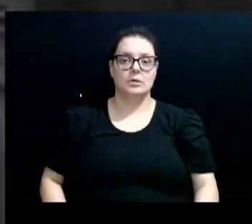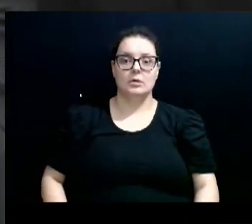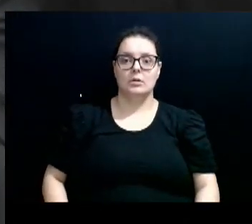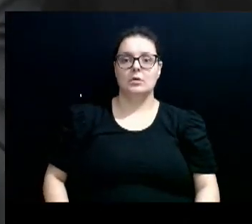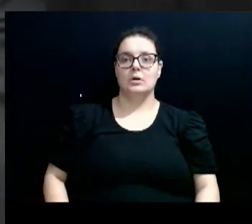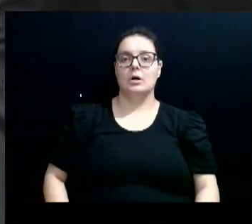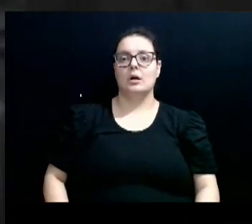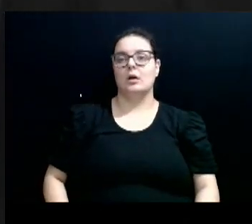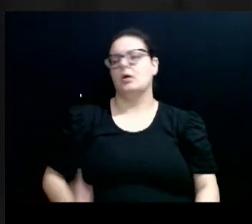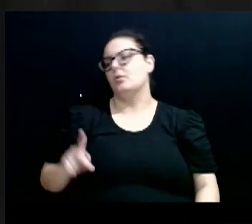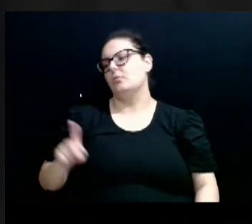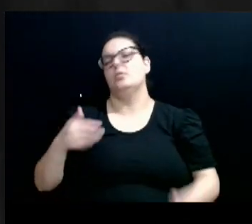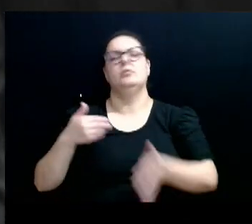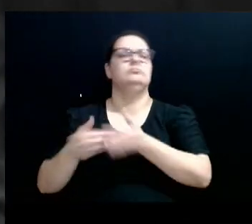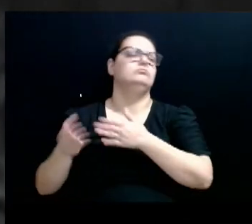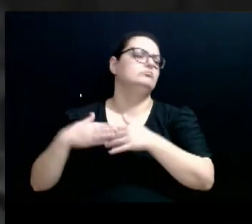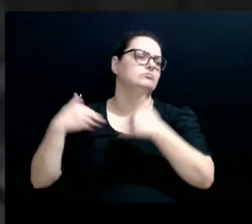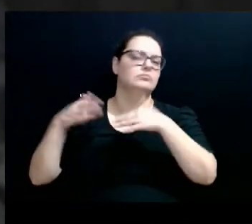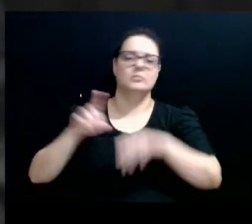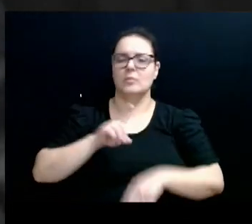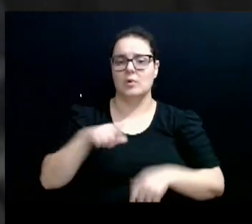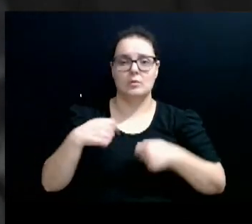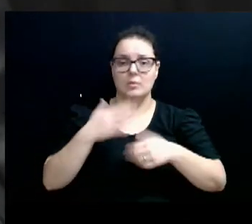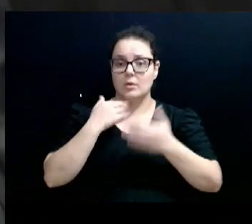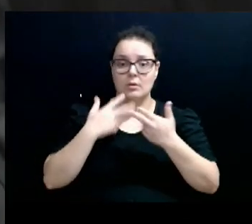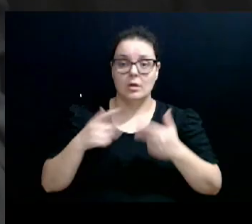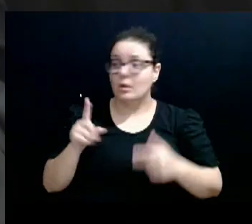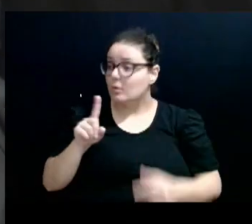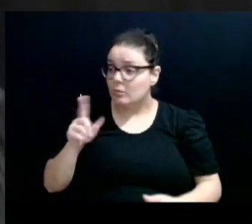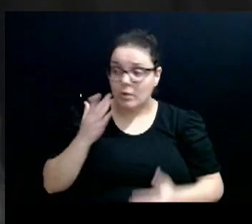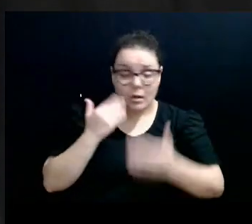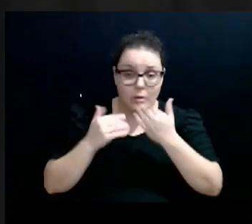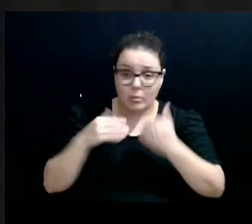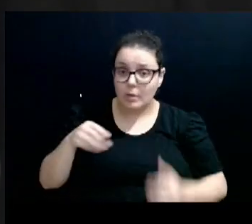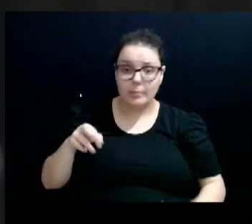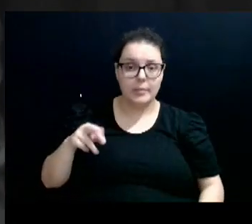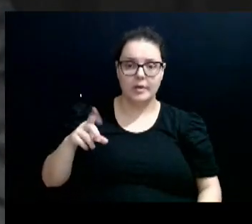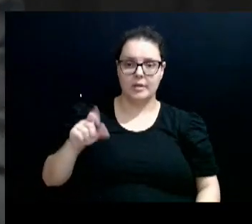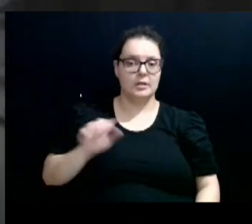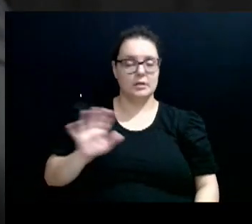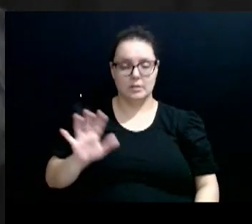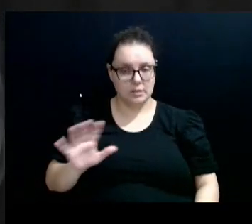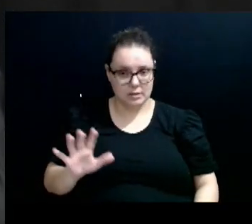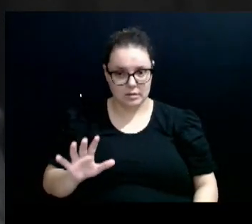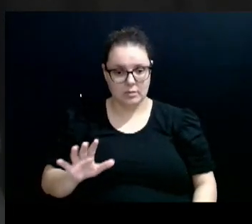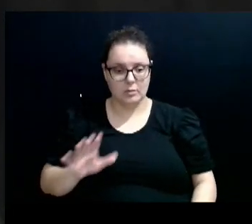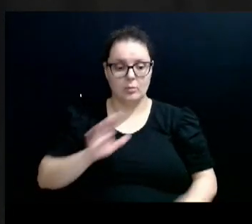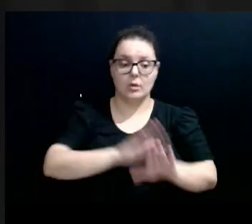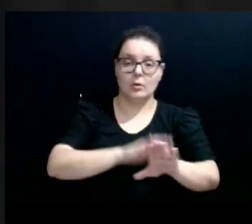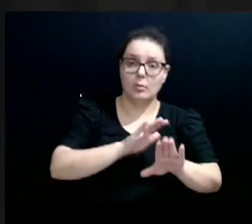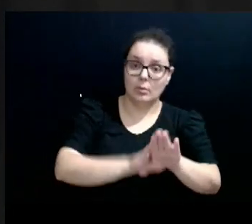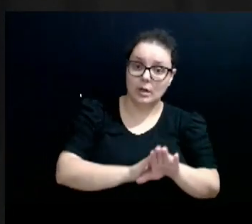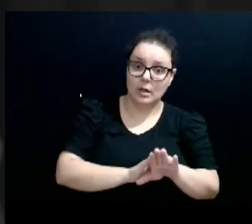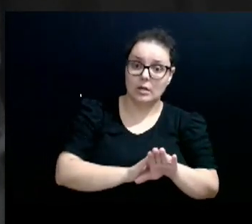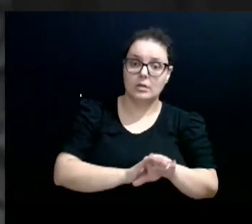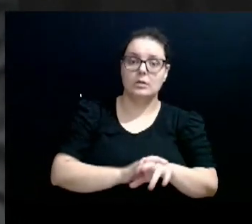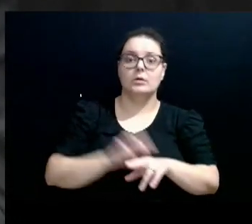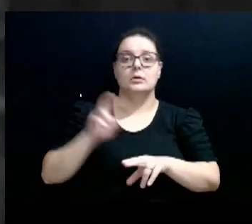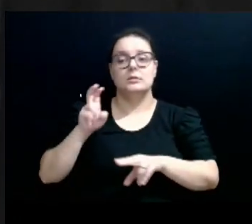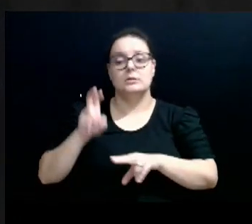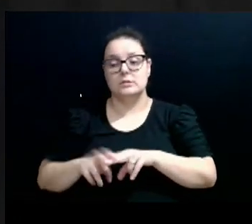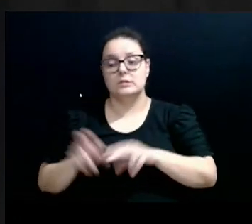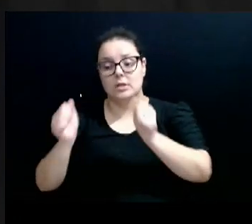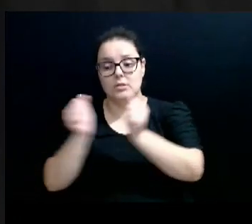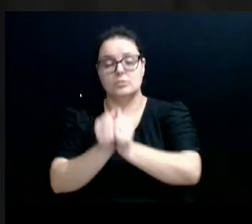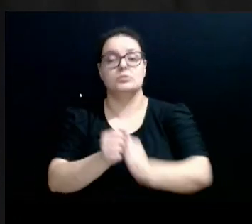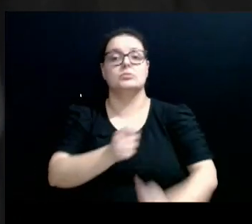vire, ele não precisa comer merenda. Não é a questão de comer a merenda. É o ato ali de sentar junto com o aluno